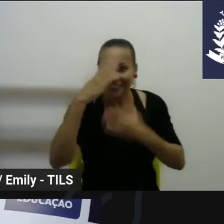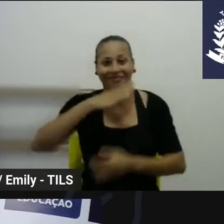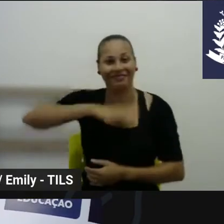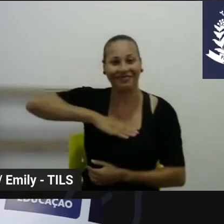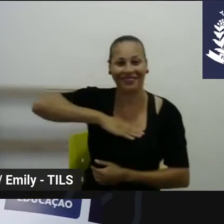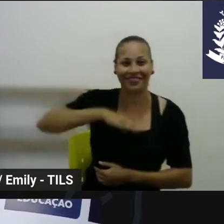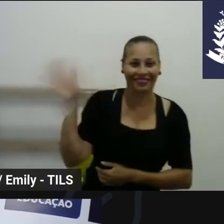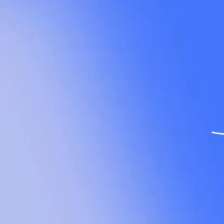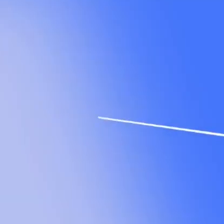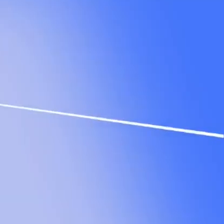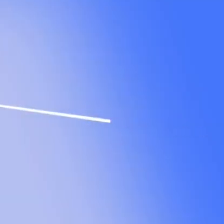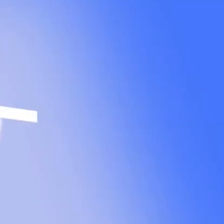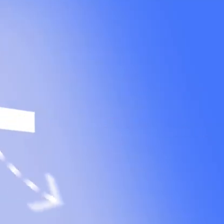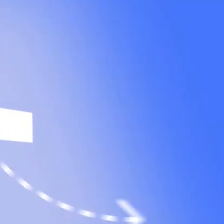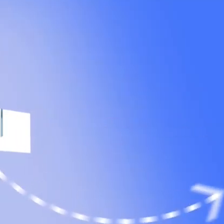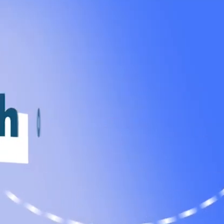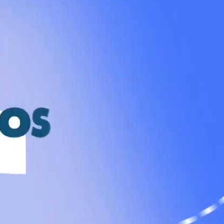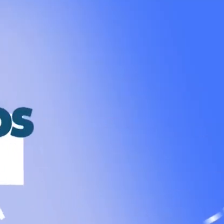até a próxima. gente, até.